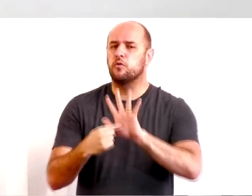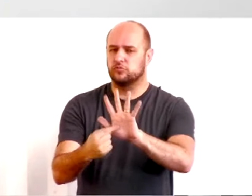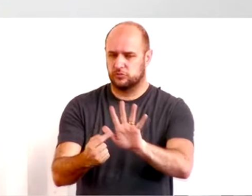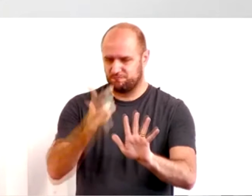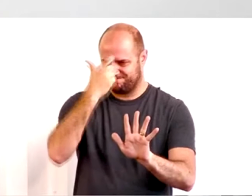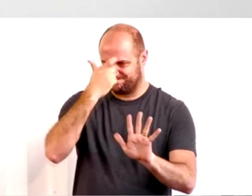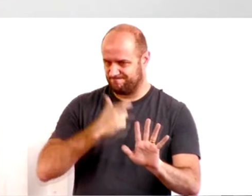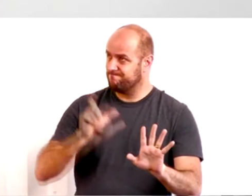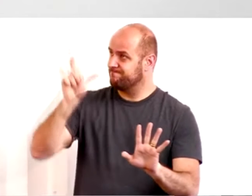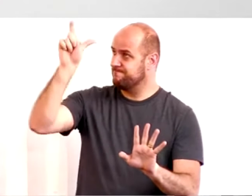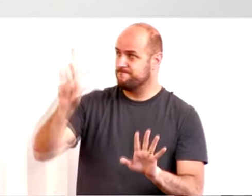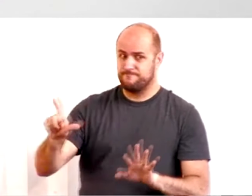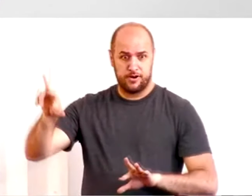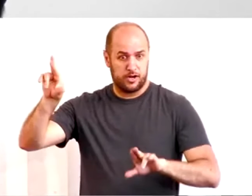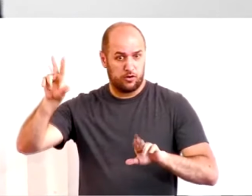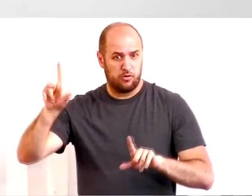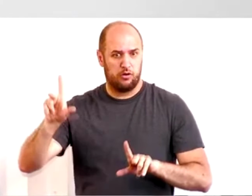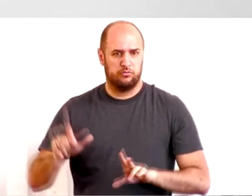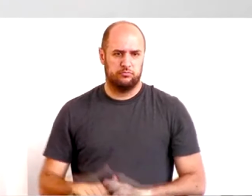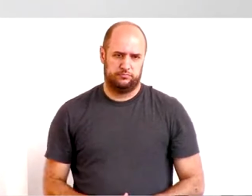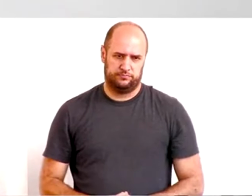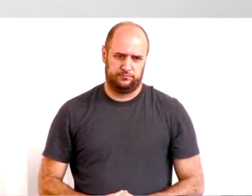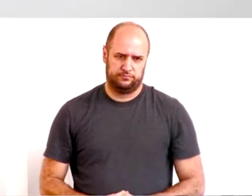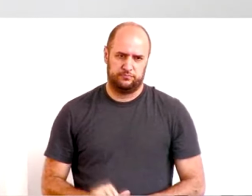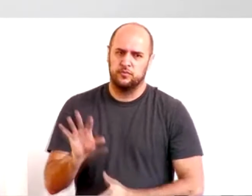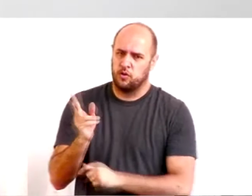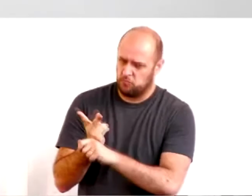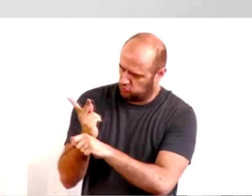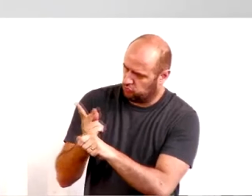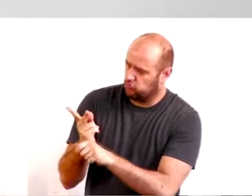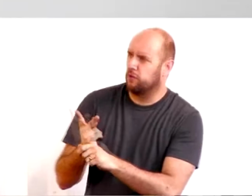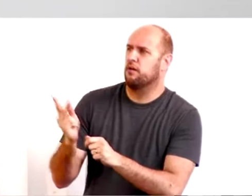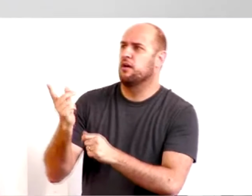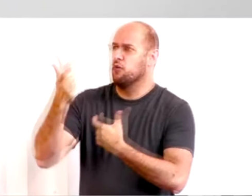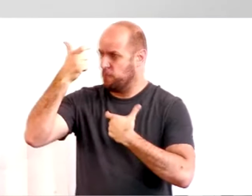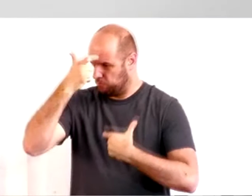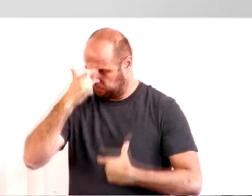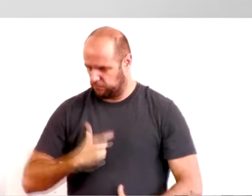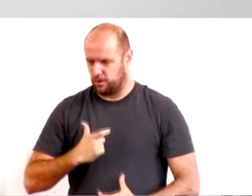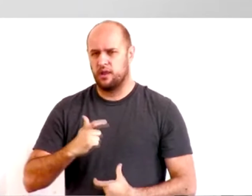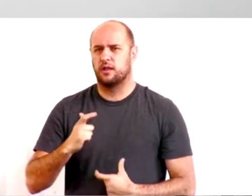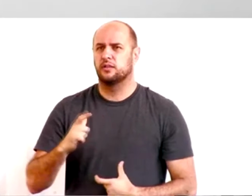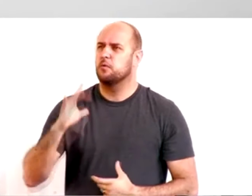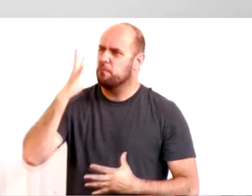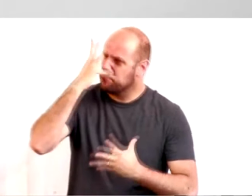de Deus, a beleza da santidade de Deus.